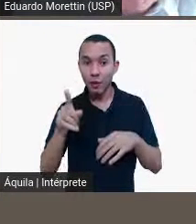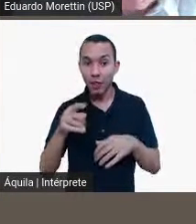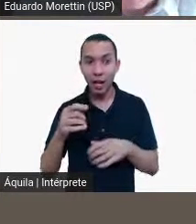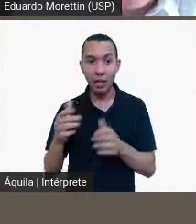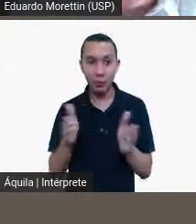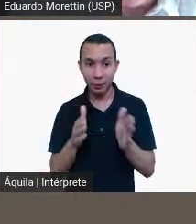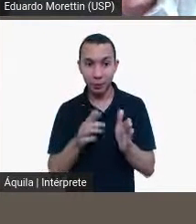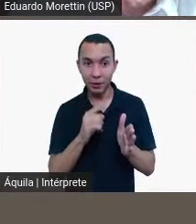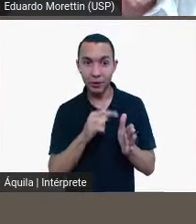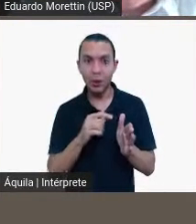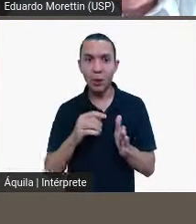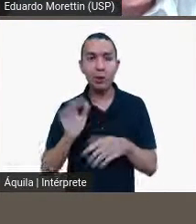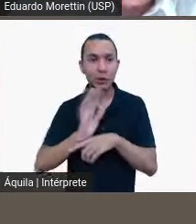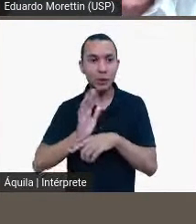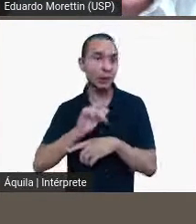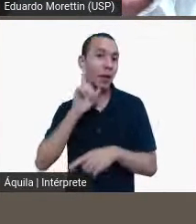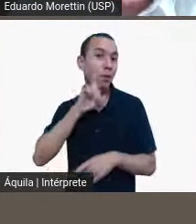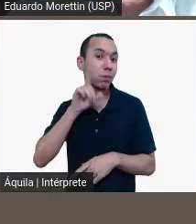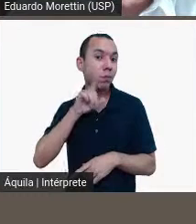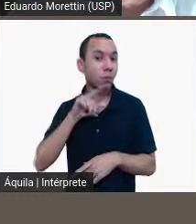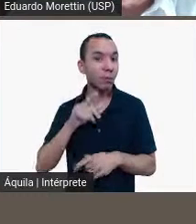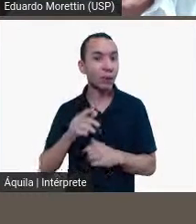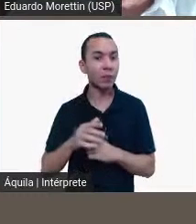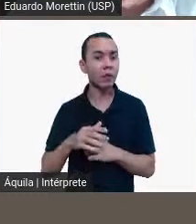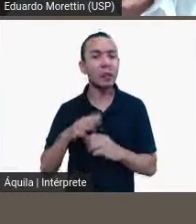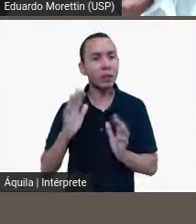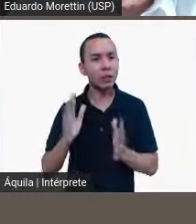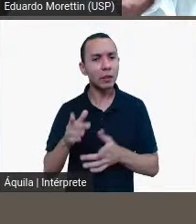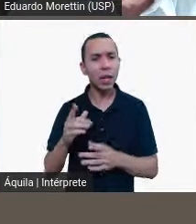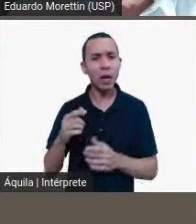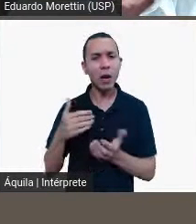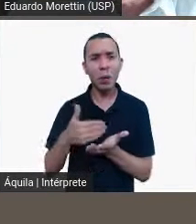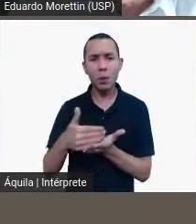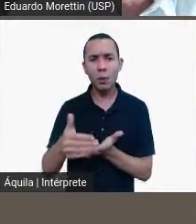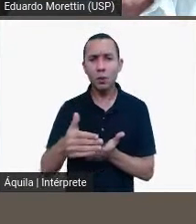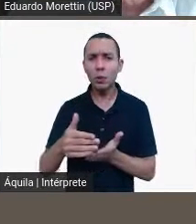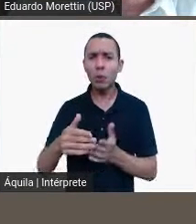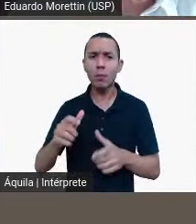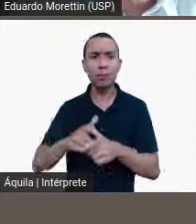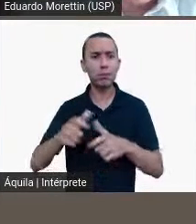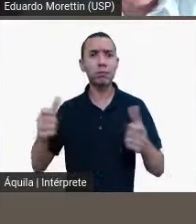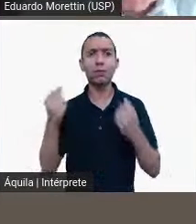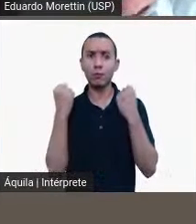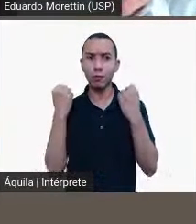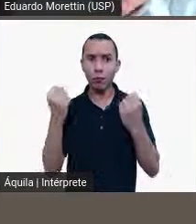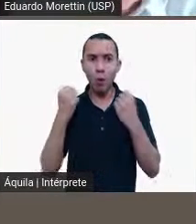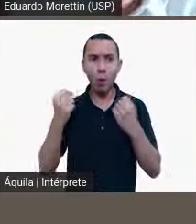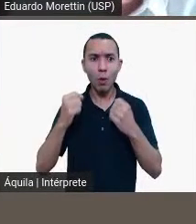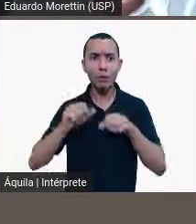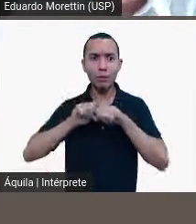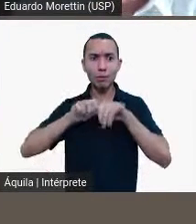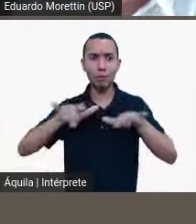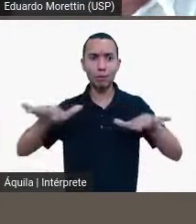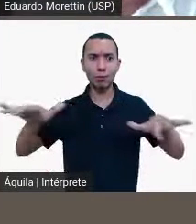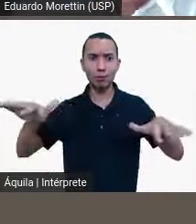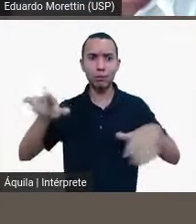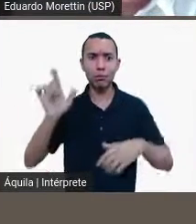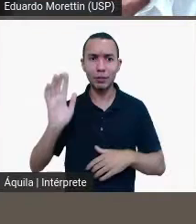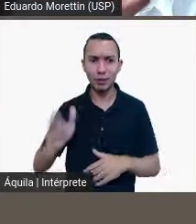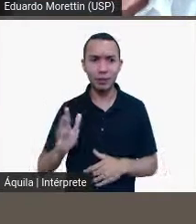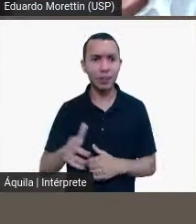cinema norte-americano já era um cinema dominante. E eu trago aqui para vocês uma tabela